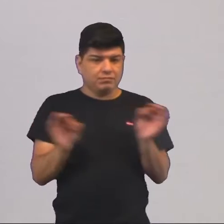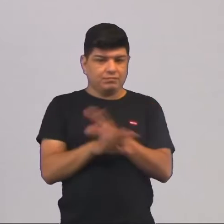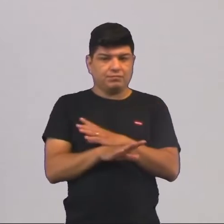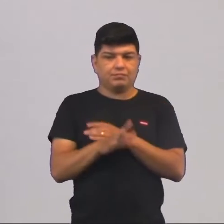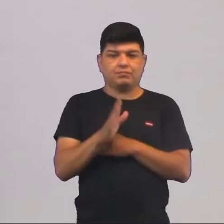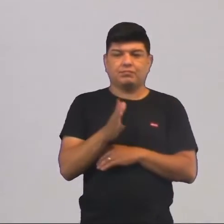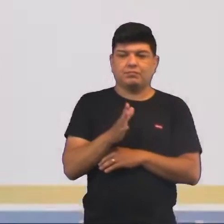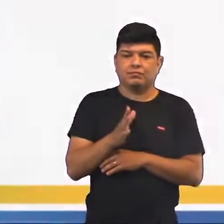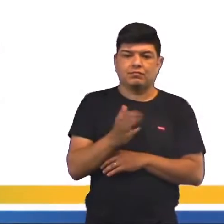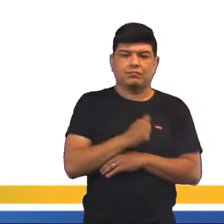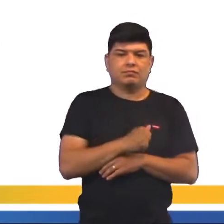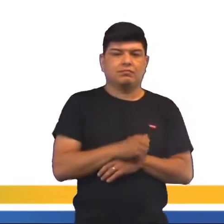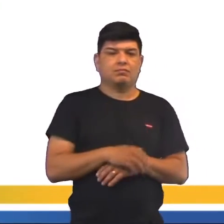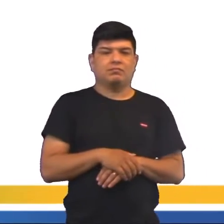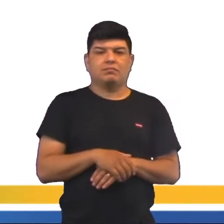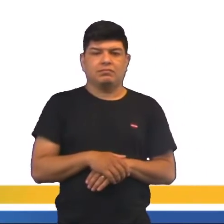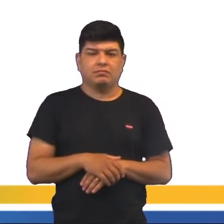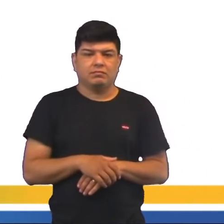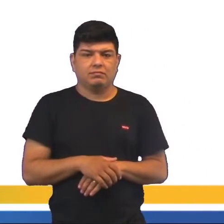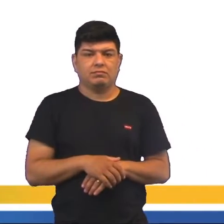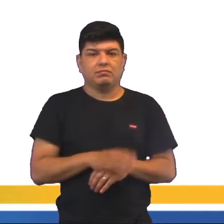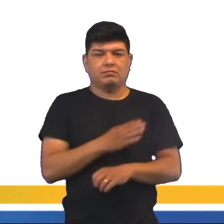Preparados? Então, vamos lá.